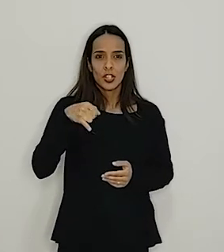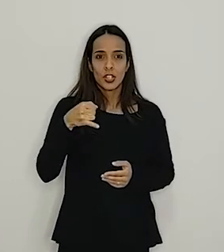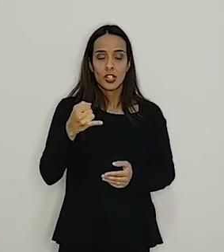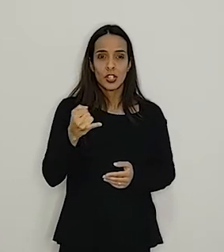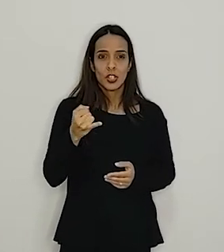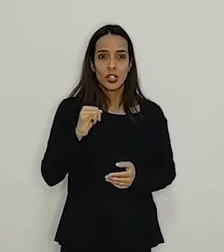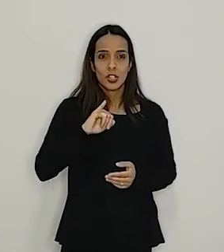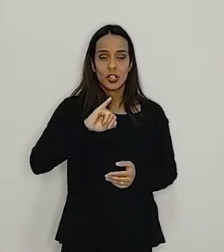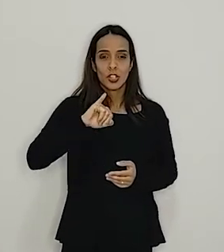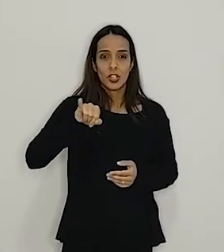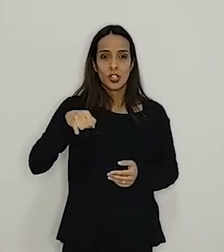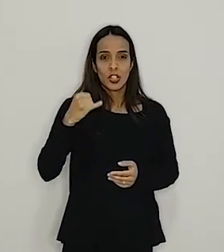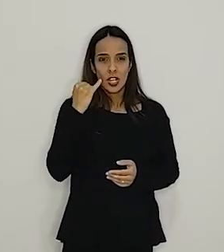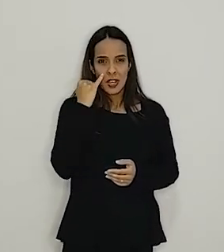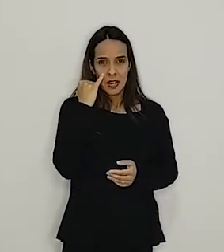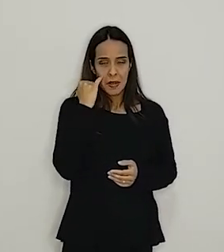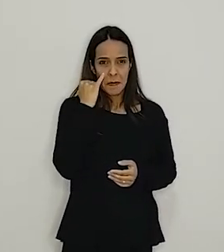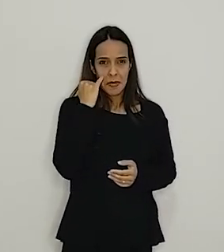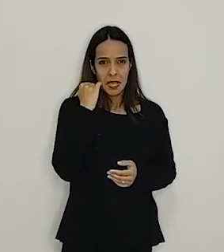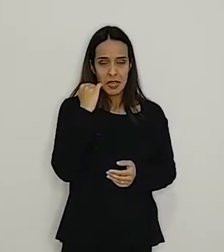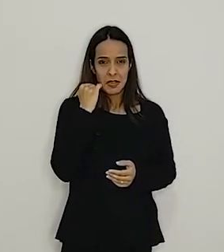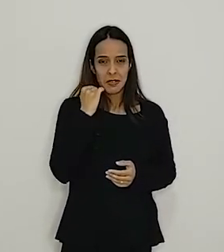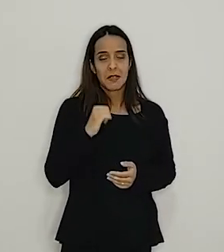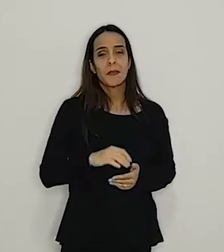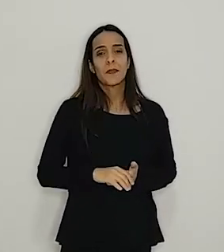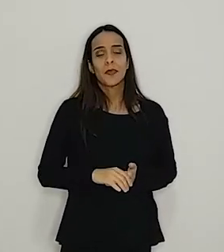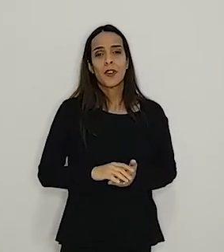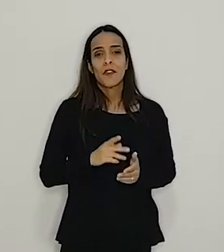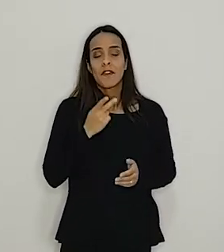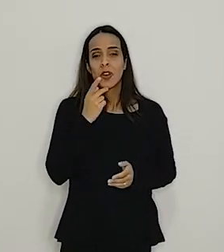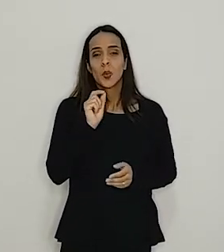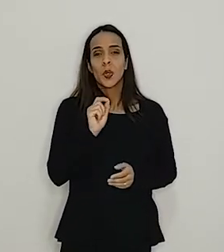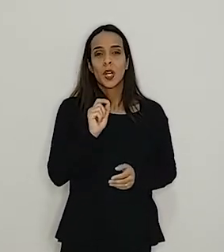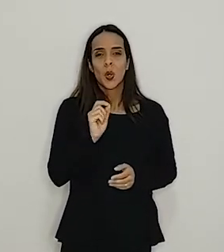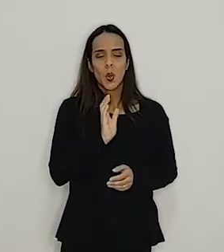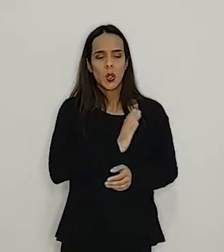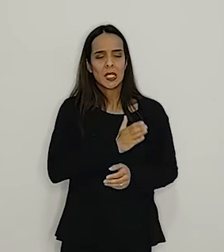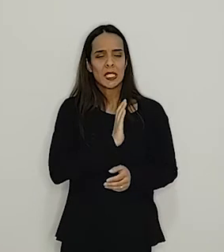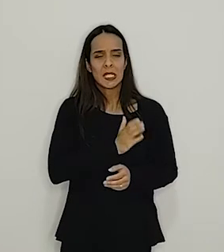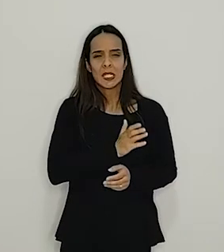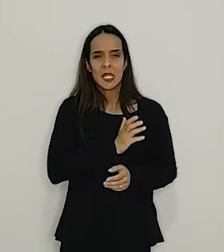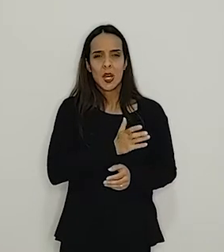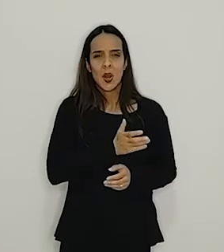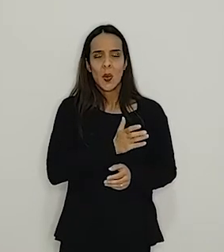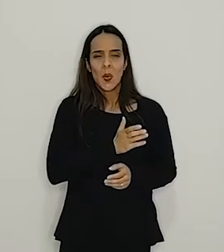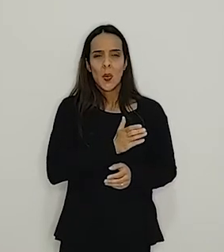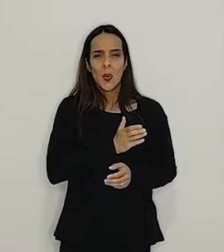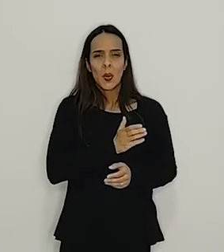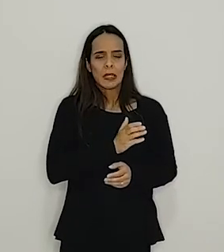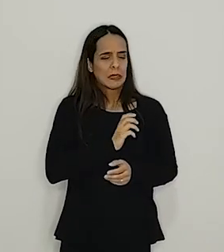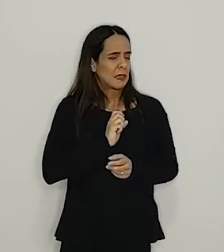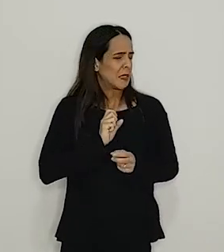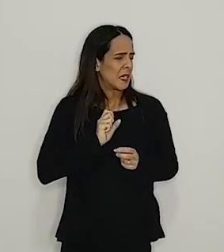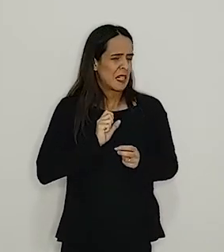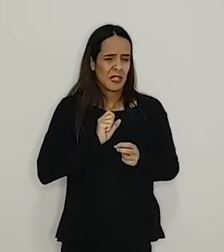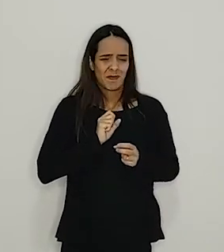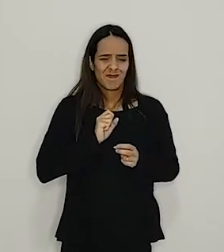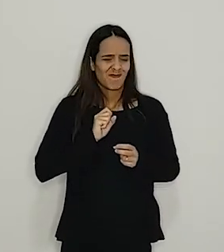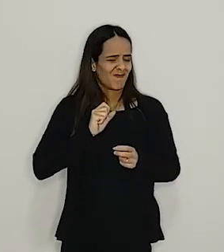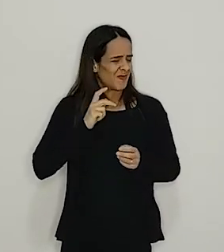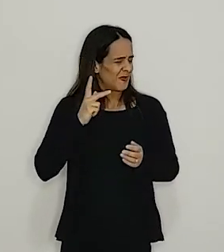mas onde ele fala que o coração do homem é desesperadamente corrupto. Esse é o